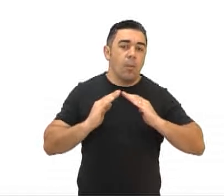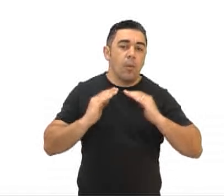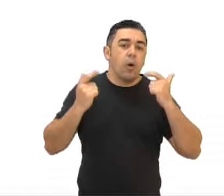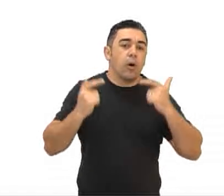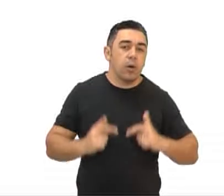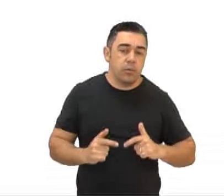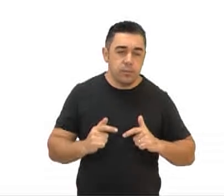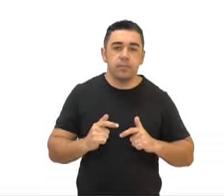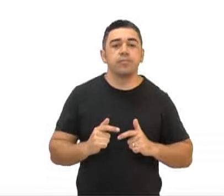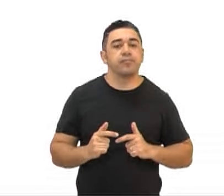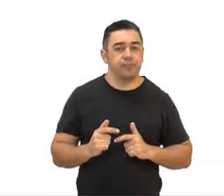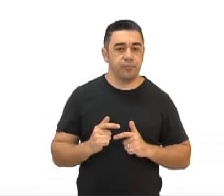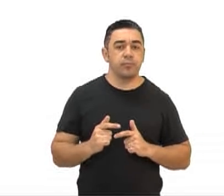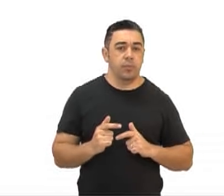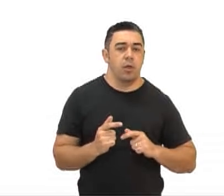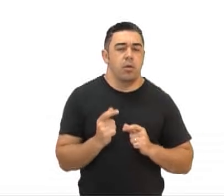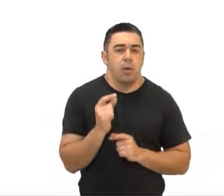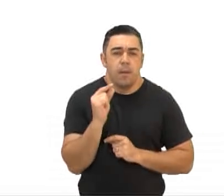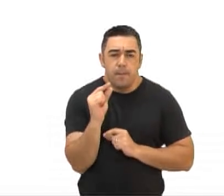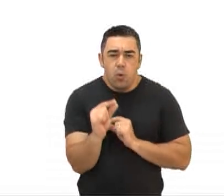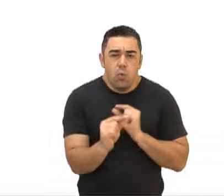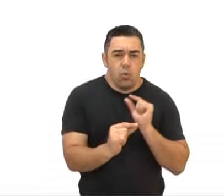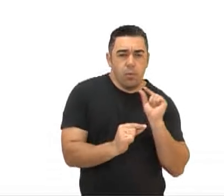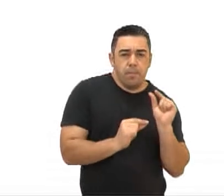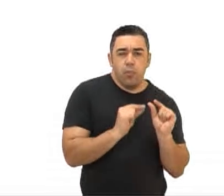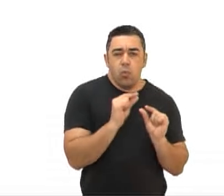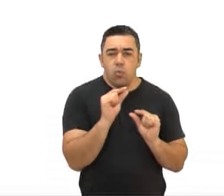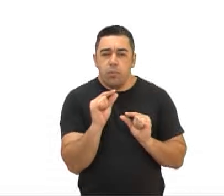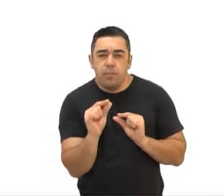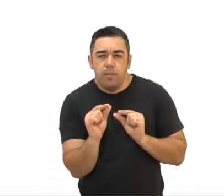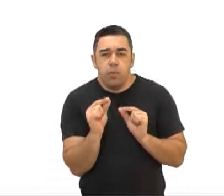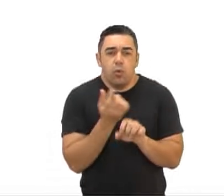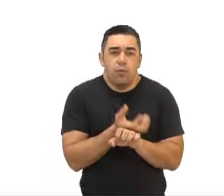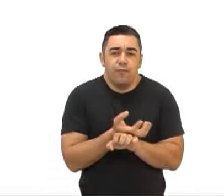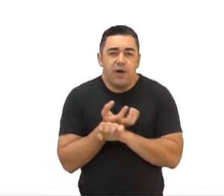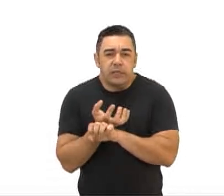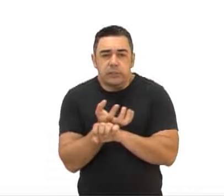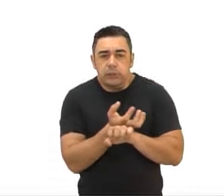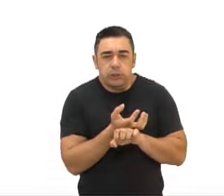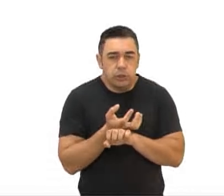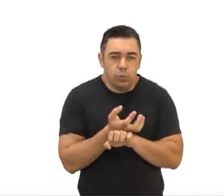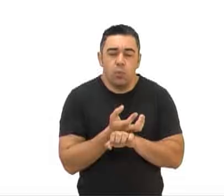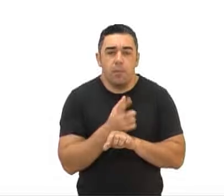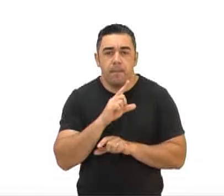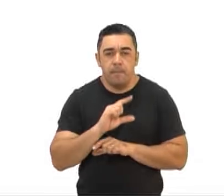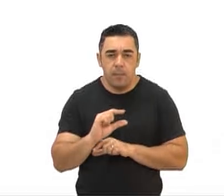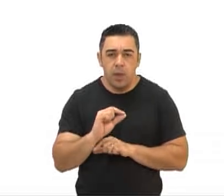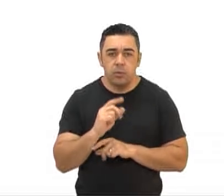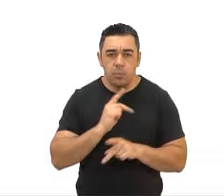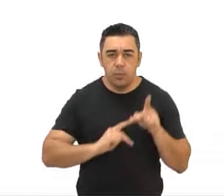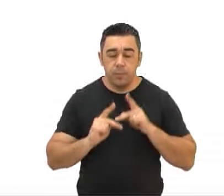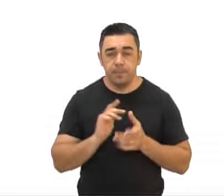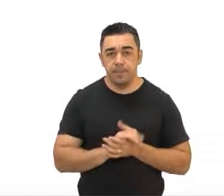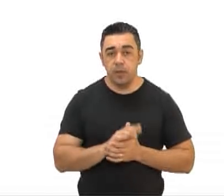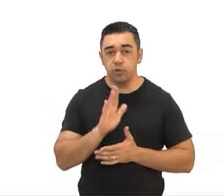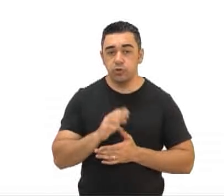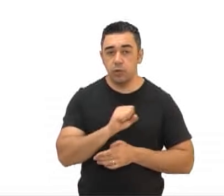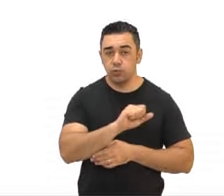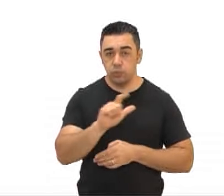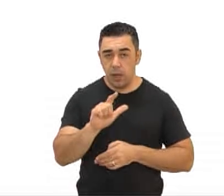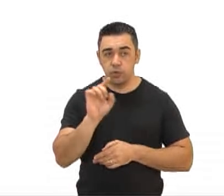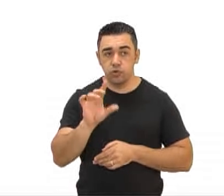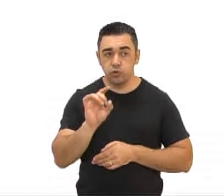com pequenas áreas de vazios demográficos ou de menos população. No caso do Sudeste, nós vamos ter ali só a